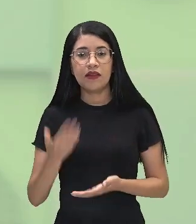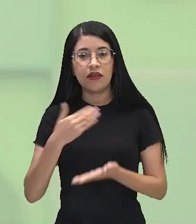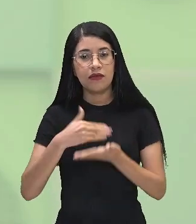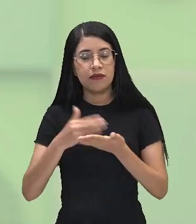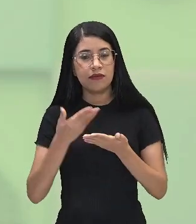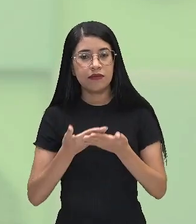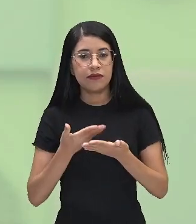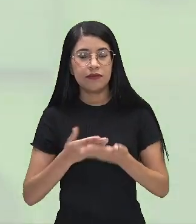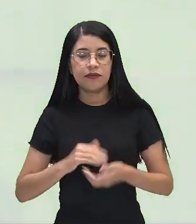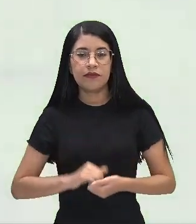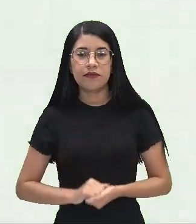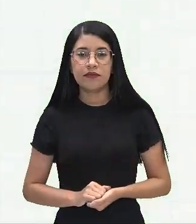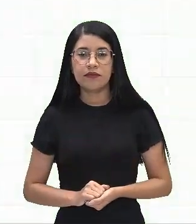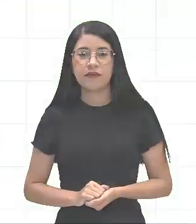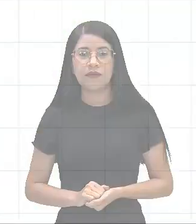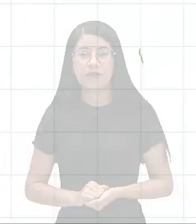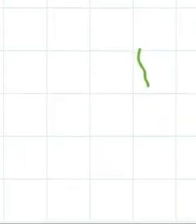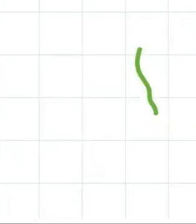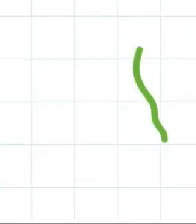para a nossa aula.